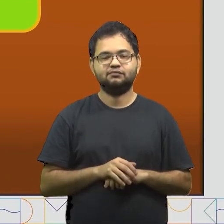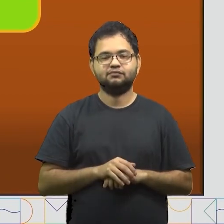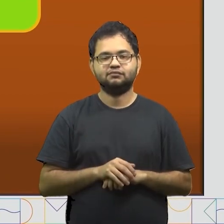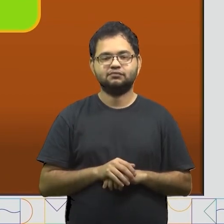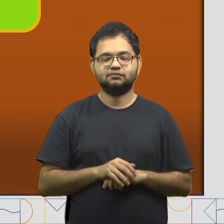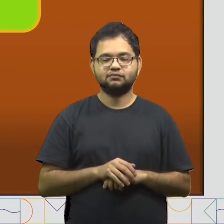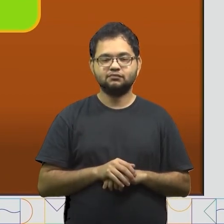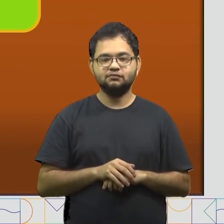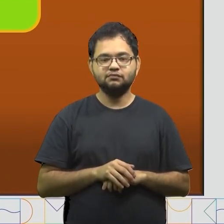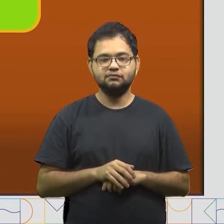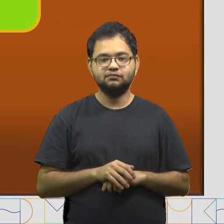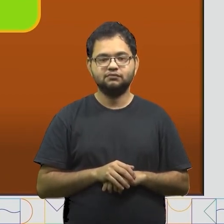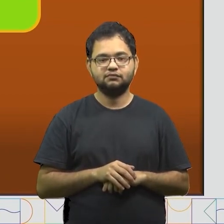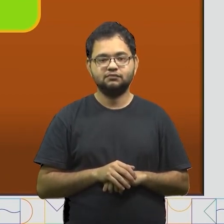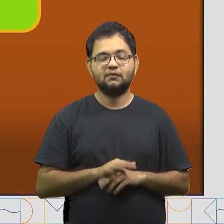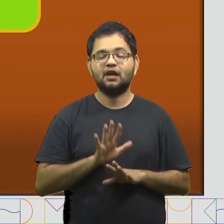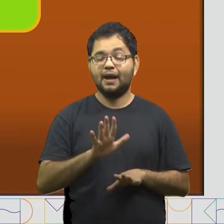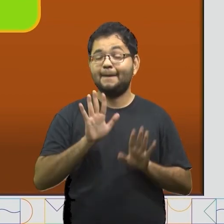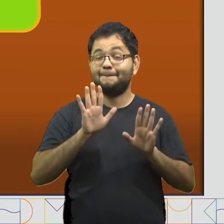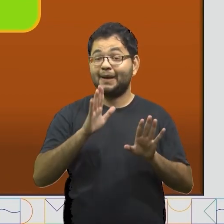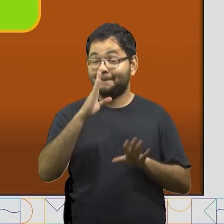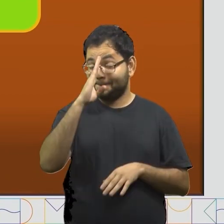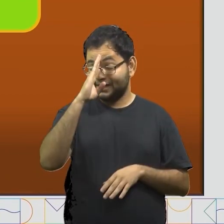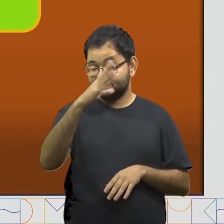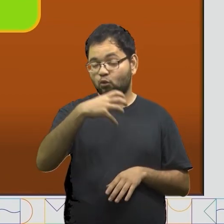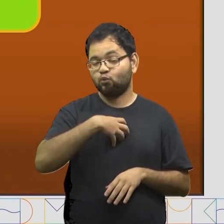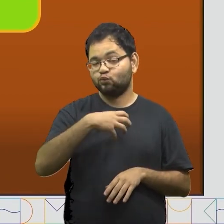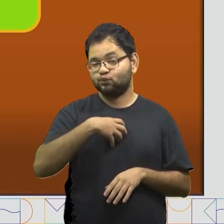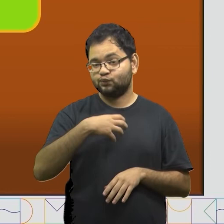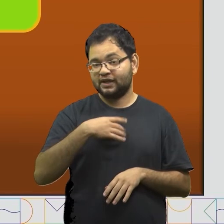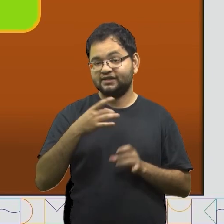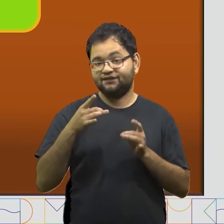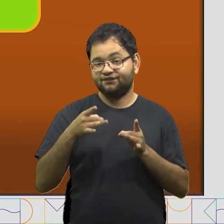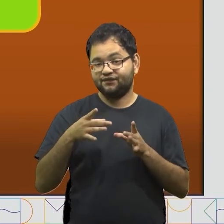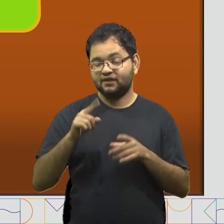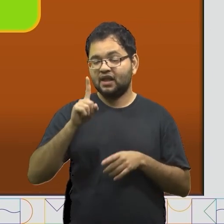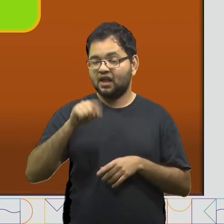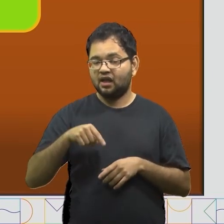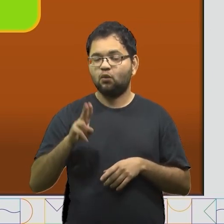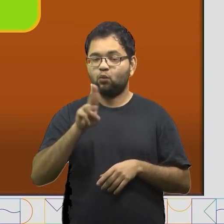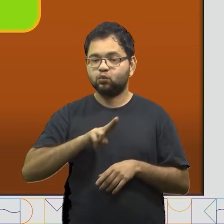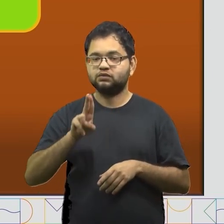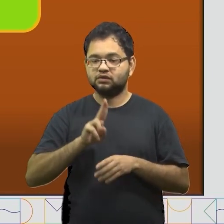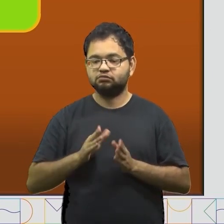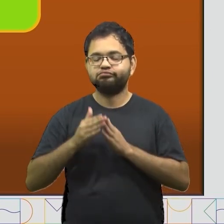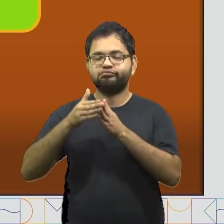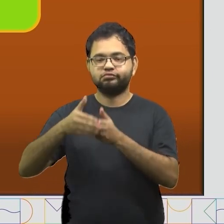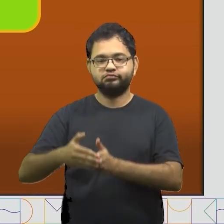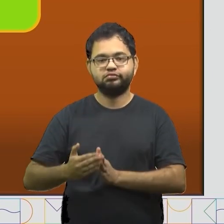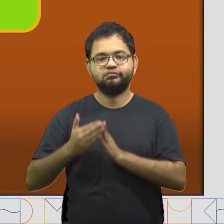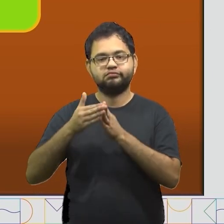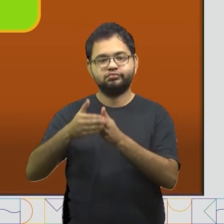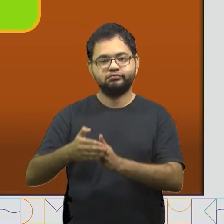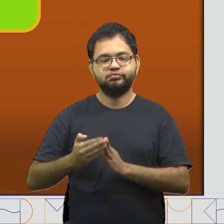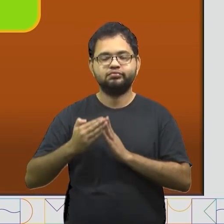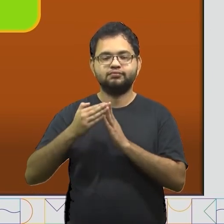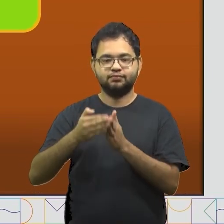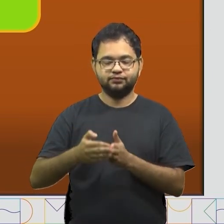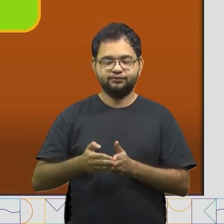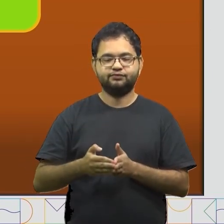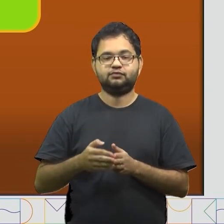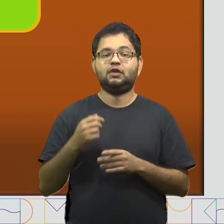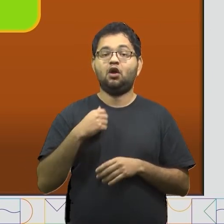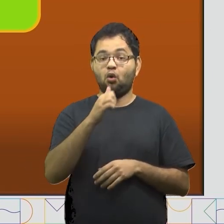o comércio via terrestre mas ainda assim a principal forma de comercializar os produtos foi através do mar os